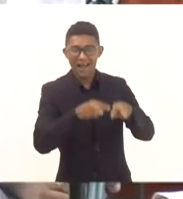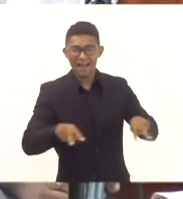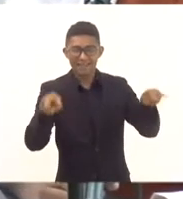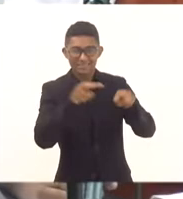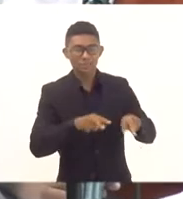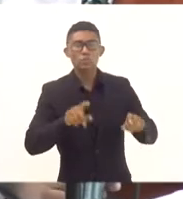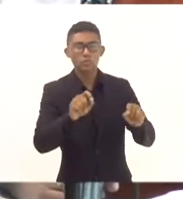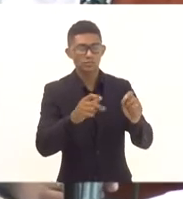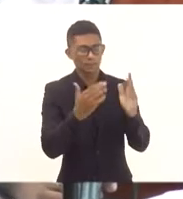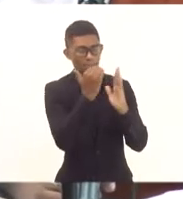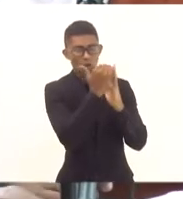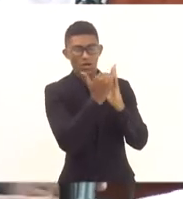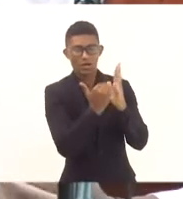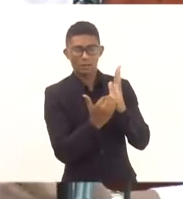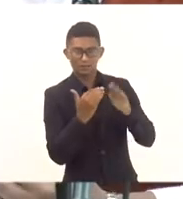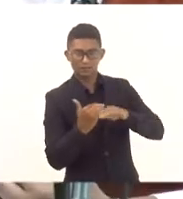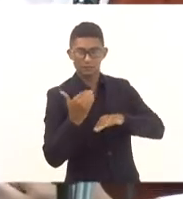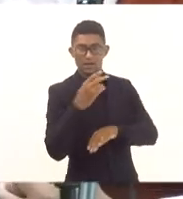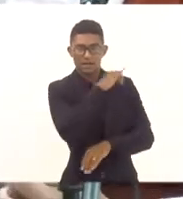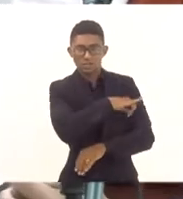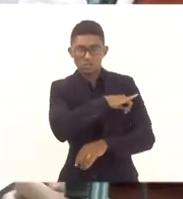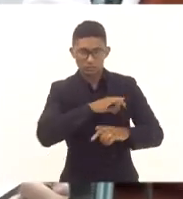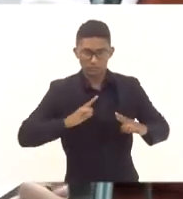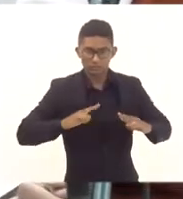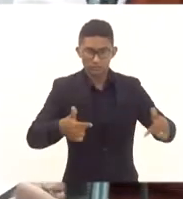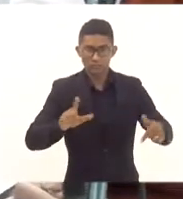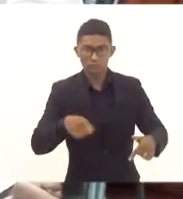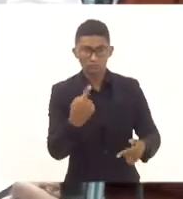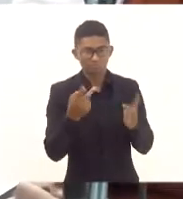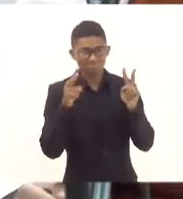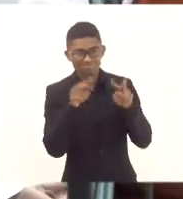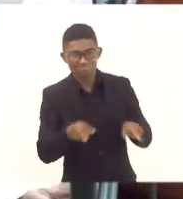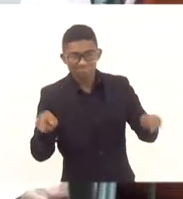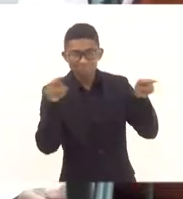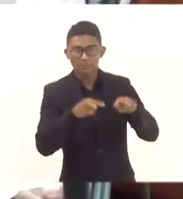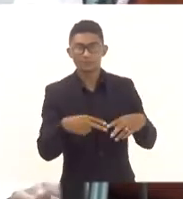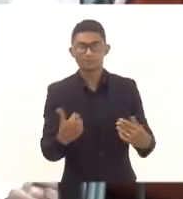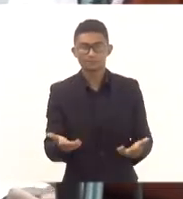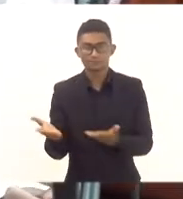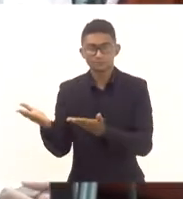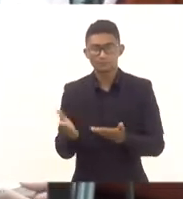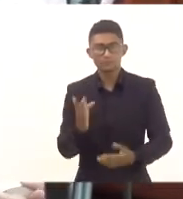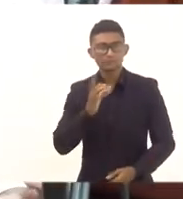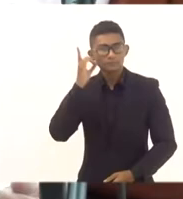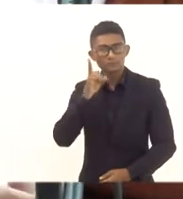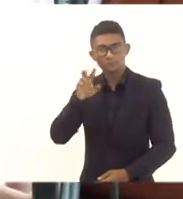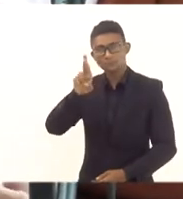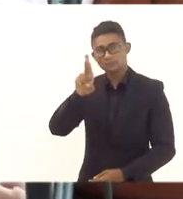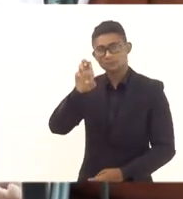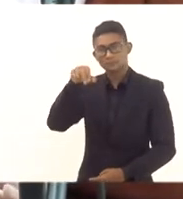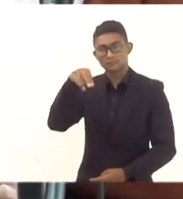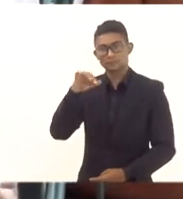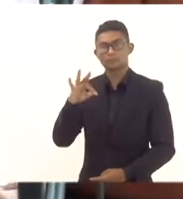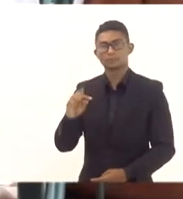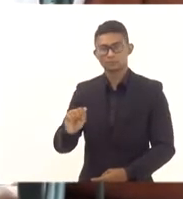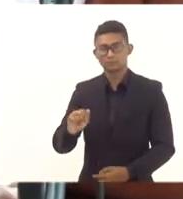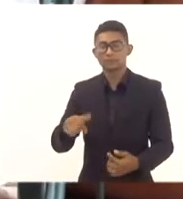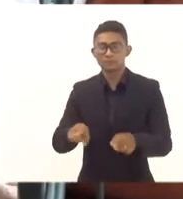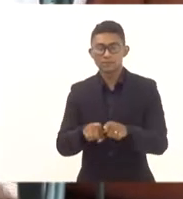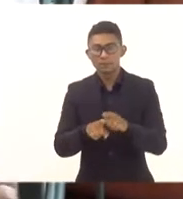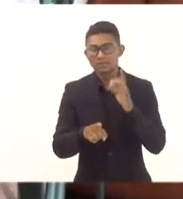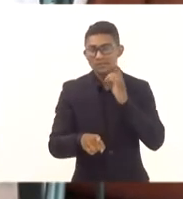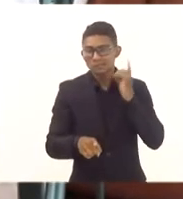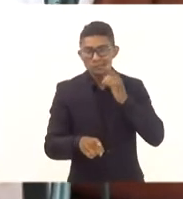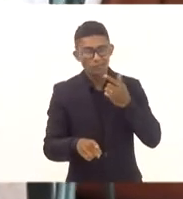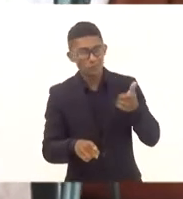RJ quero passar primeiramente a palavra para deputada Renata sozzi e depois para os demais deputados